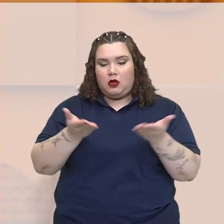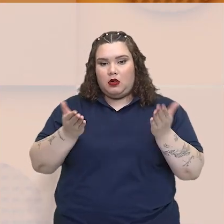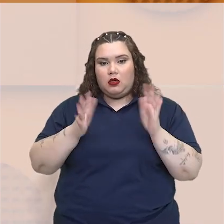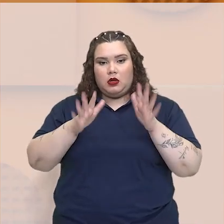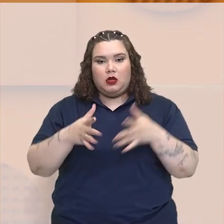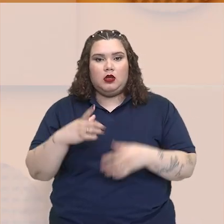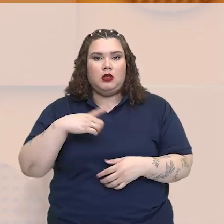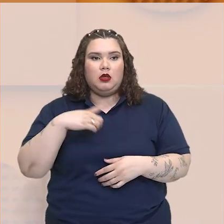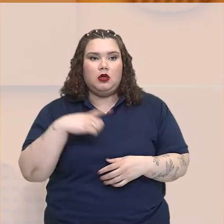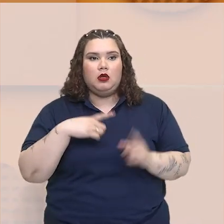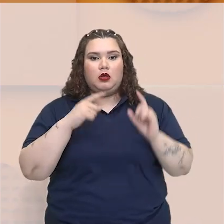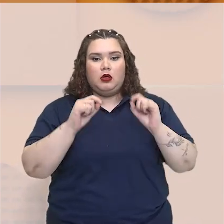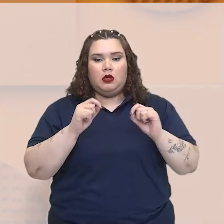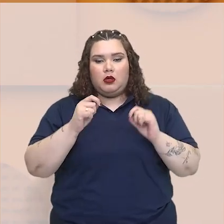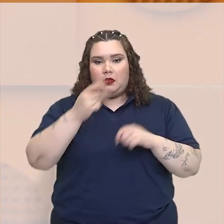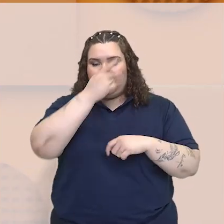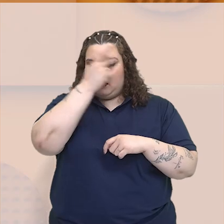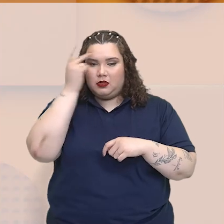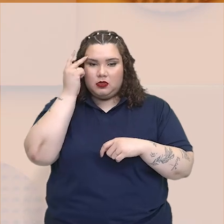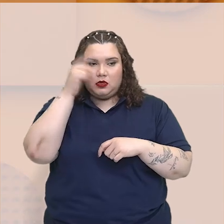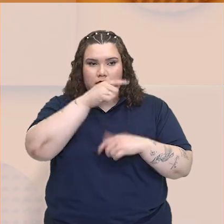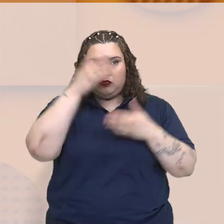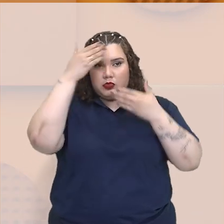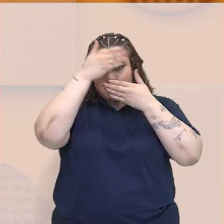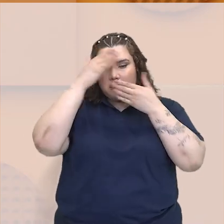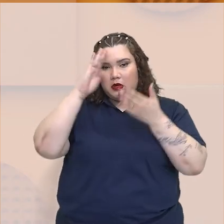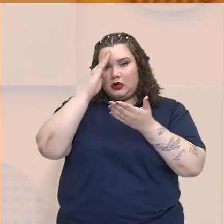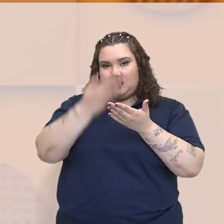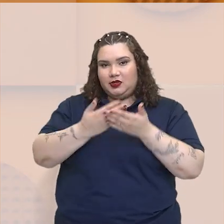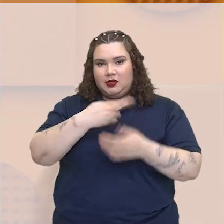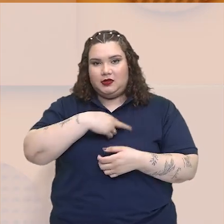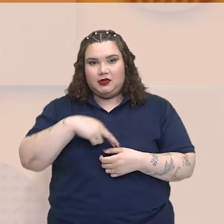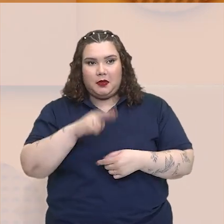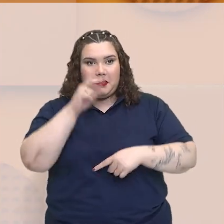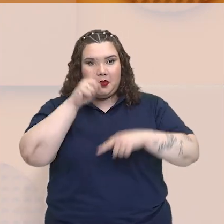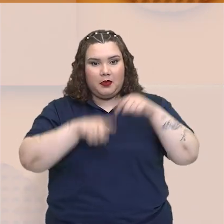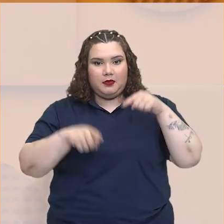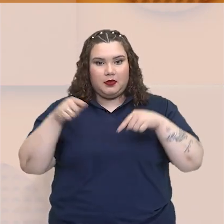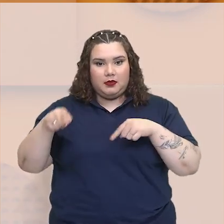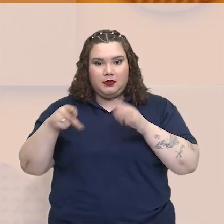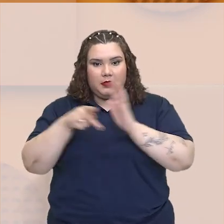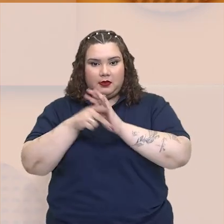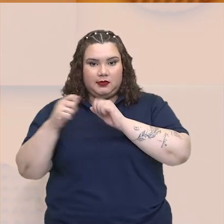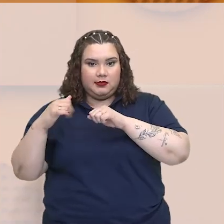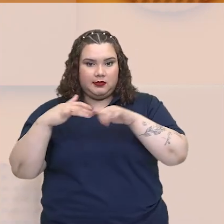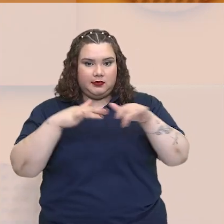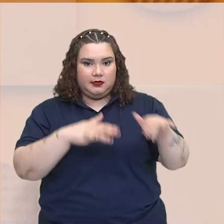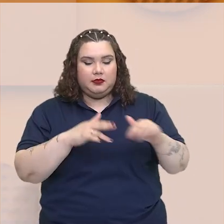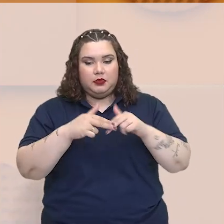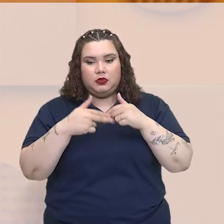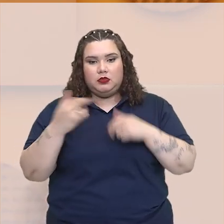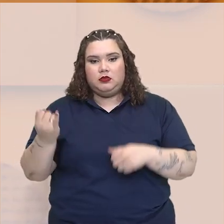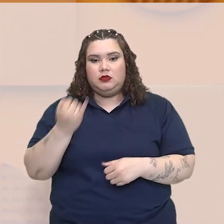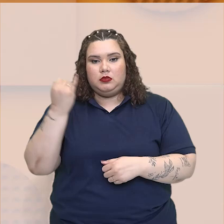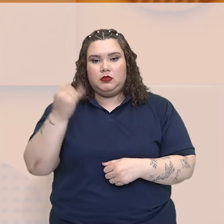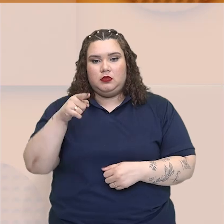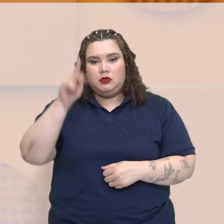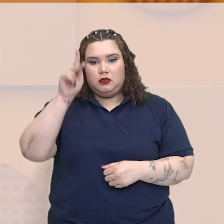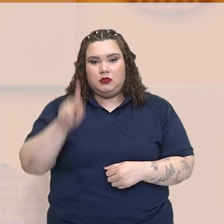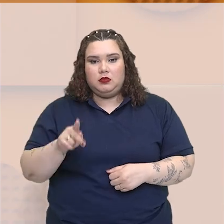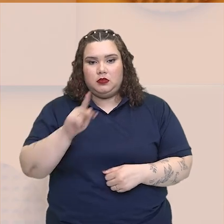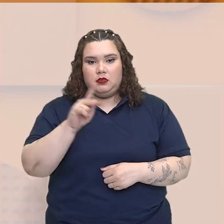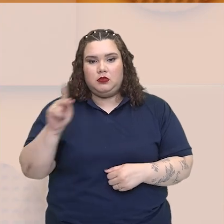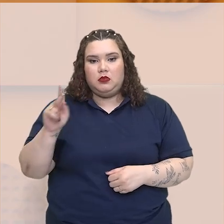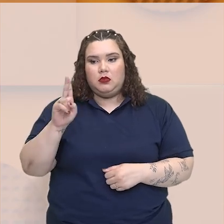temos ali, né, os infiéis, os muçulmanos, proibindo esse culto, por isso que é importante, então, esse Papa, né,